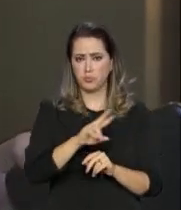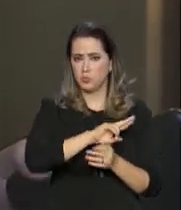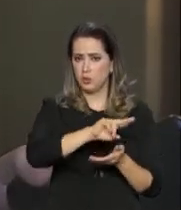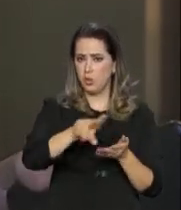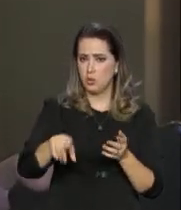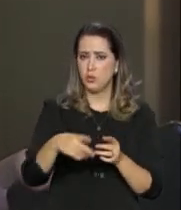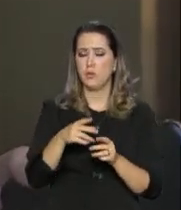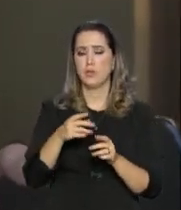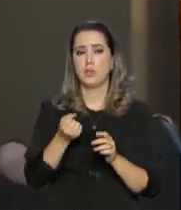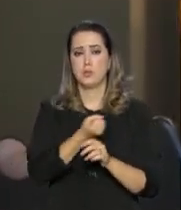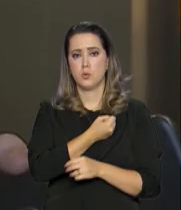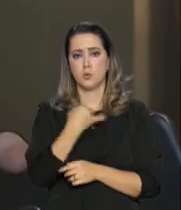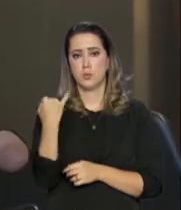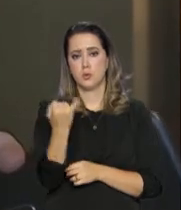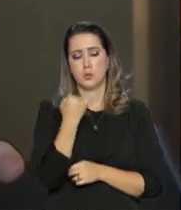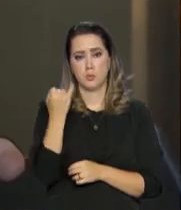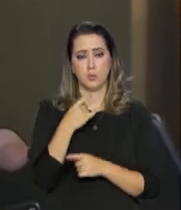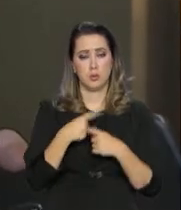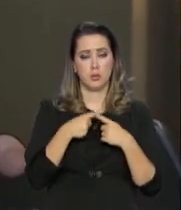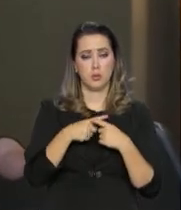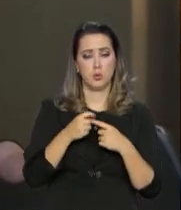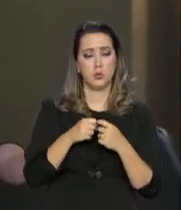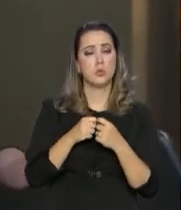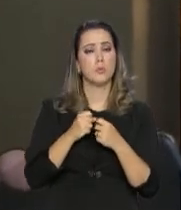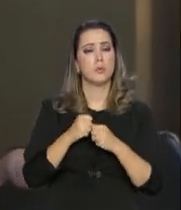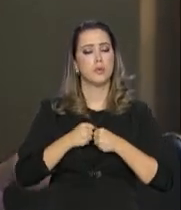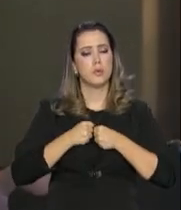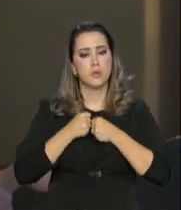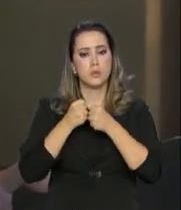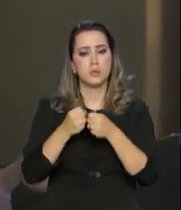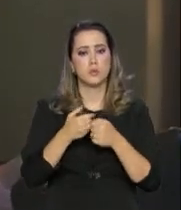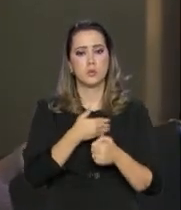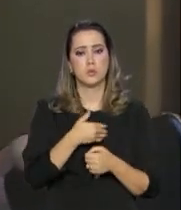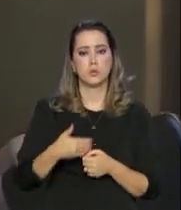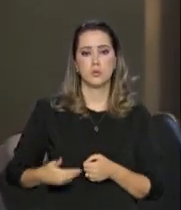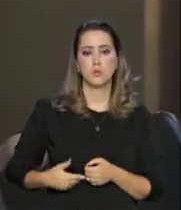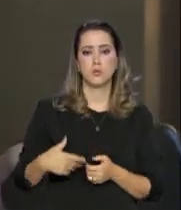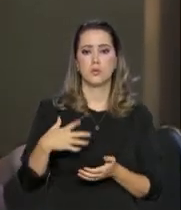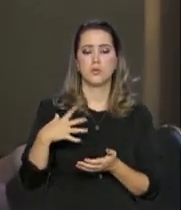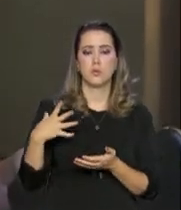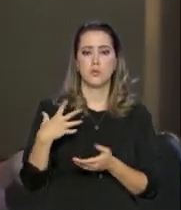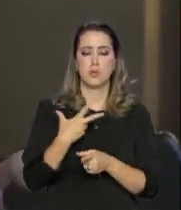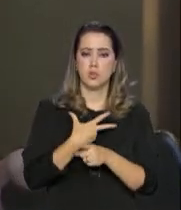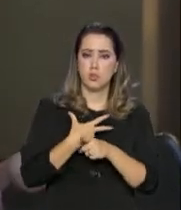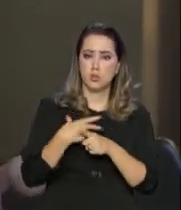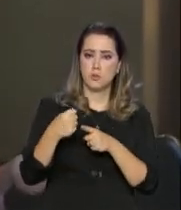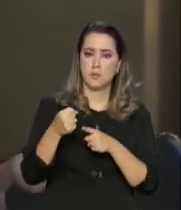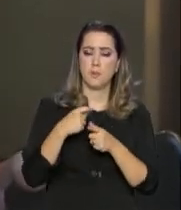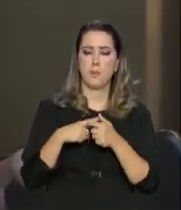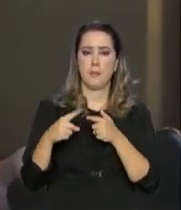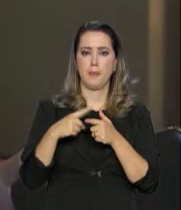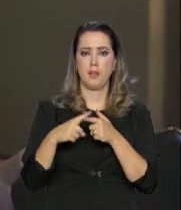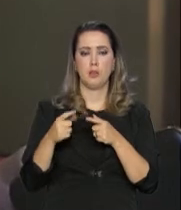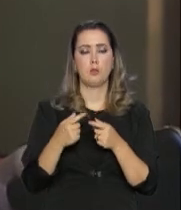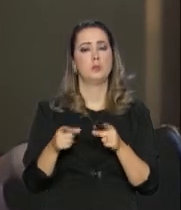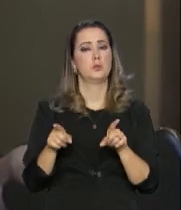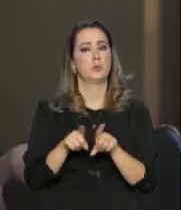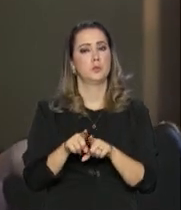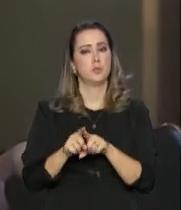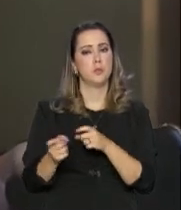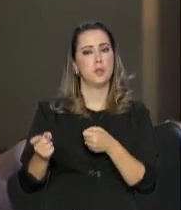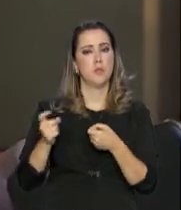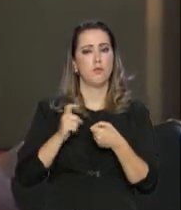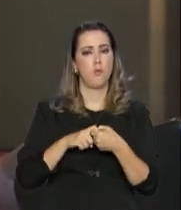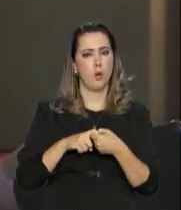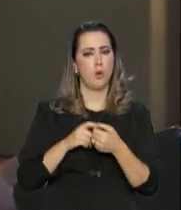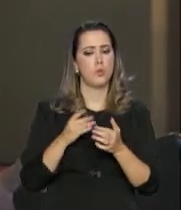que o governo faz no sentido de não só sair da recessão mas fazer com que o brasil volte aos trilhos